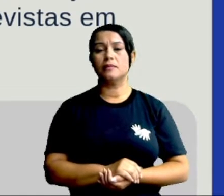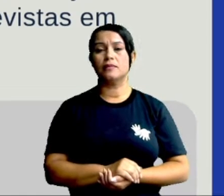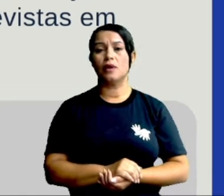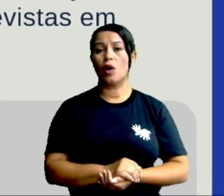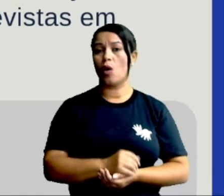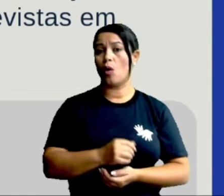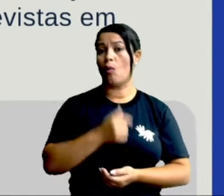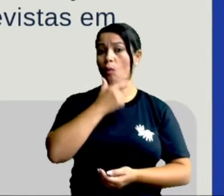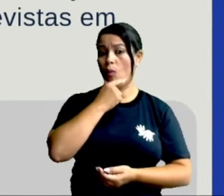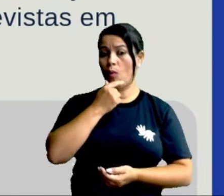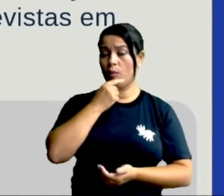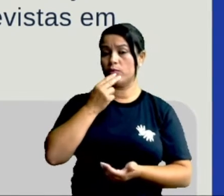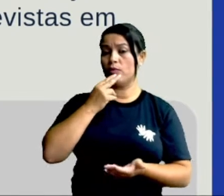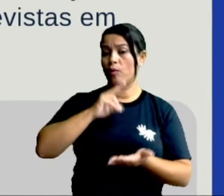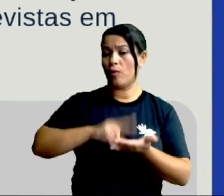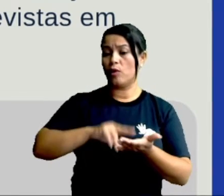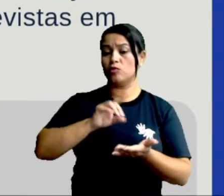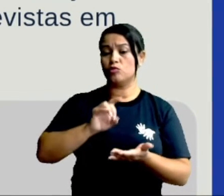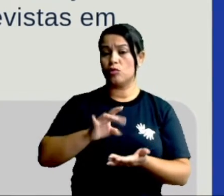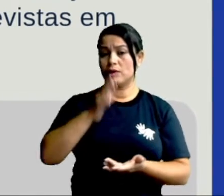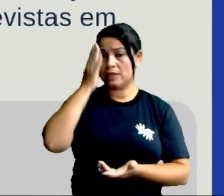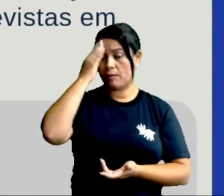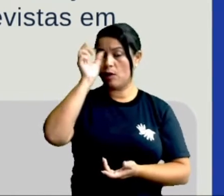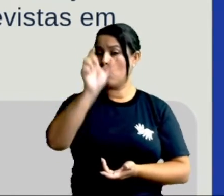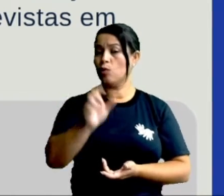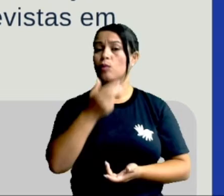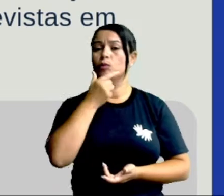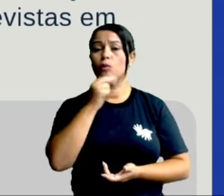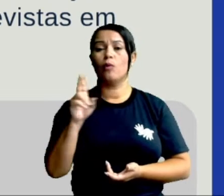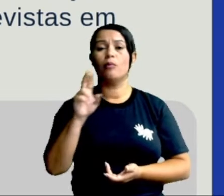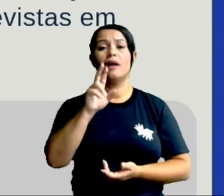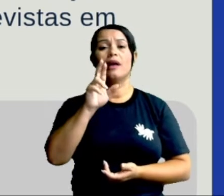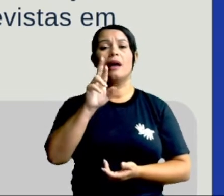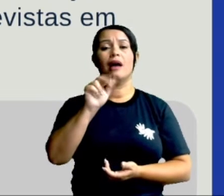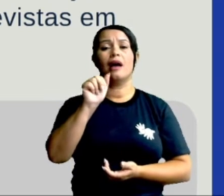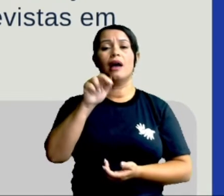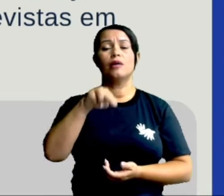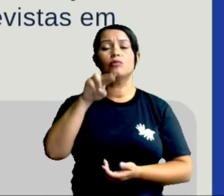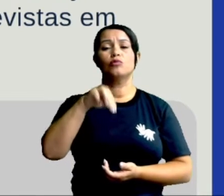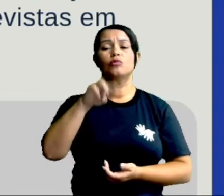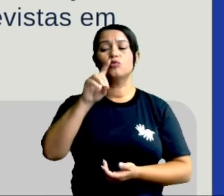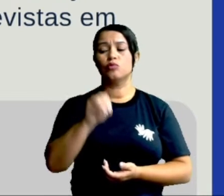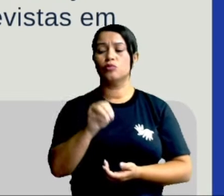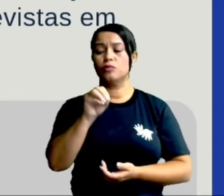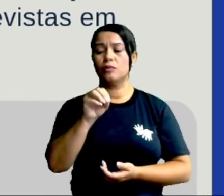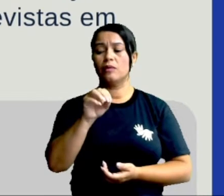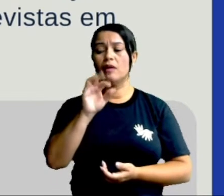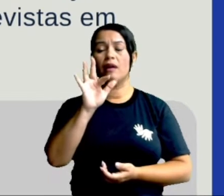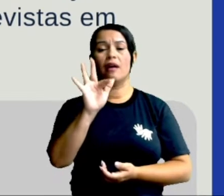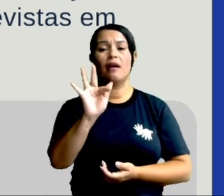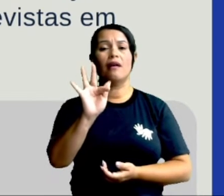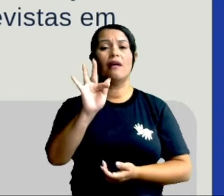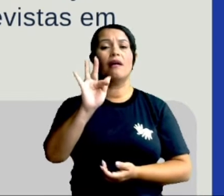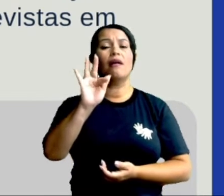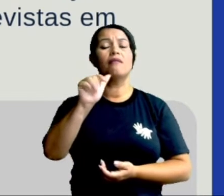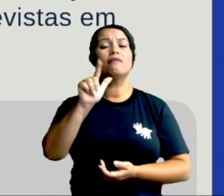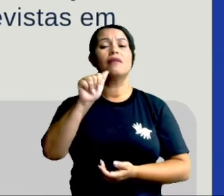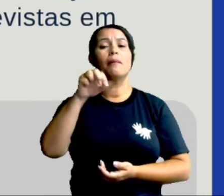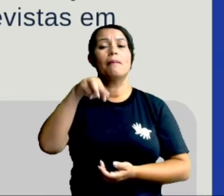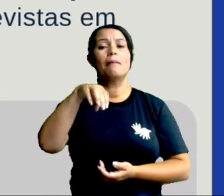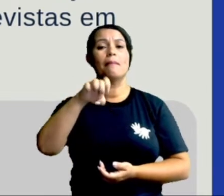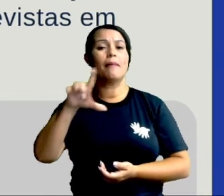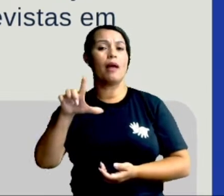o agente do correio pudera apenas informar que acudia ao nome de Raimundo Flamel, pois assim era